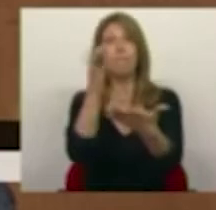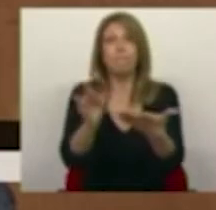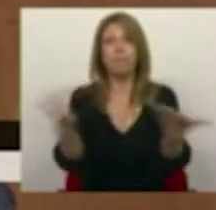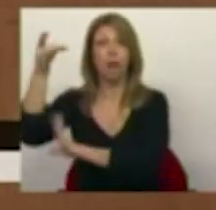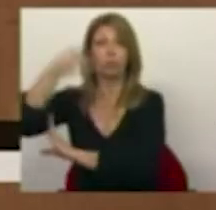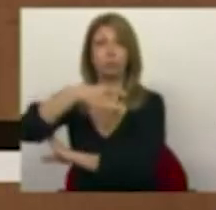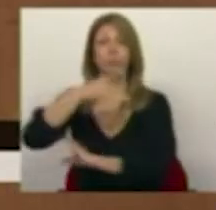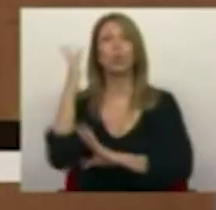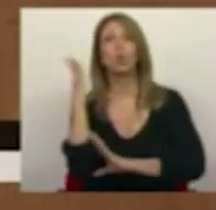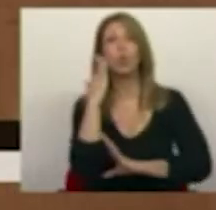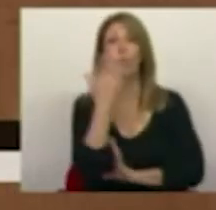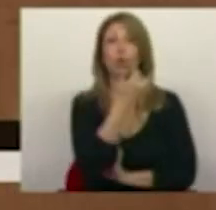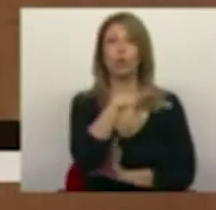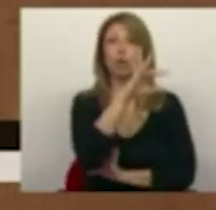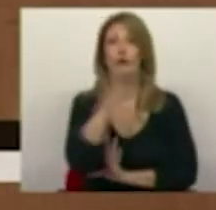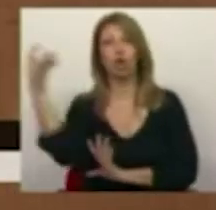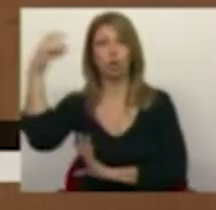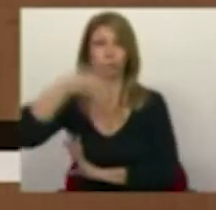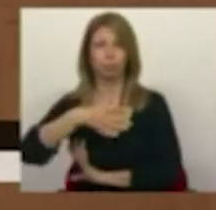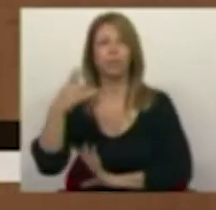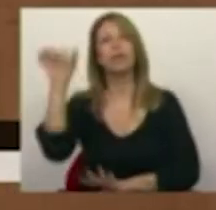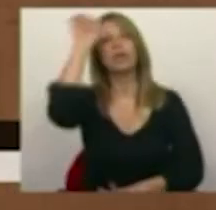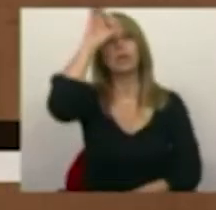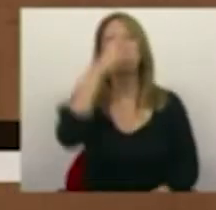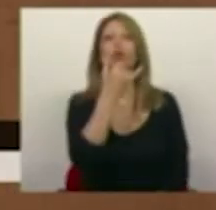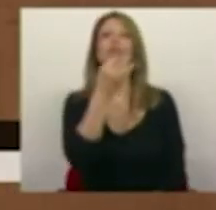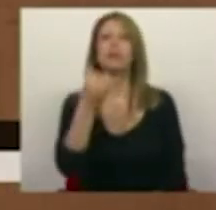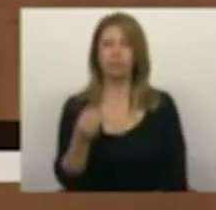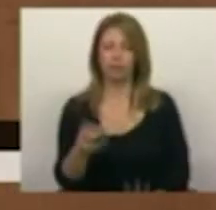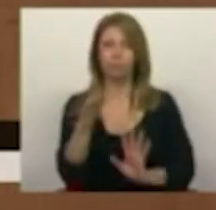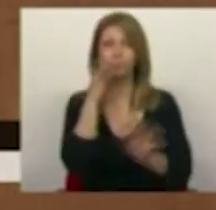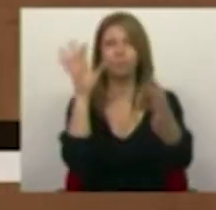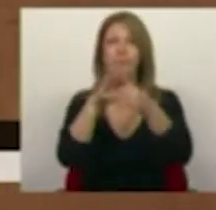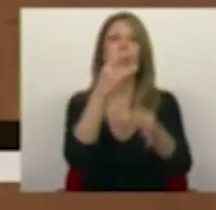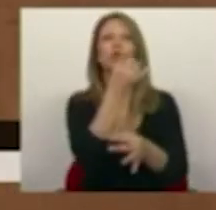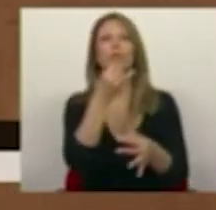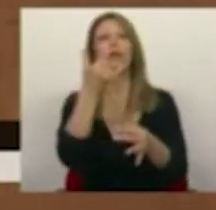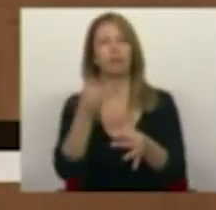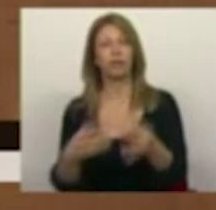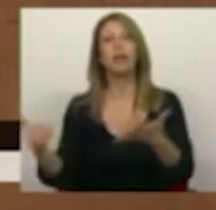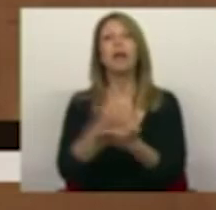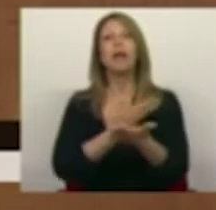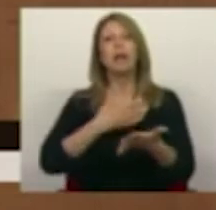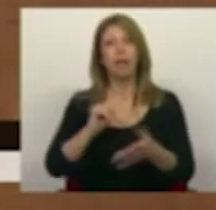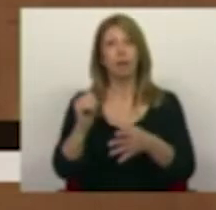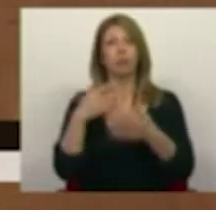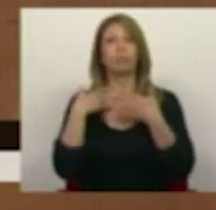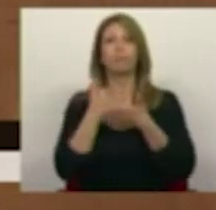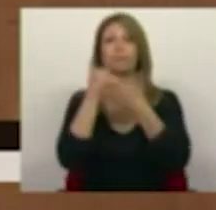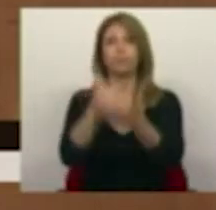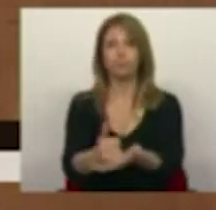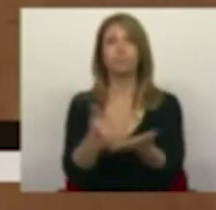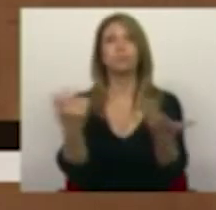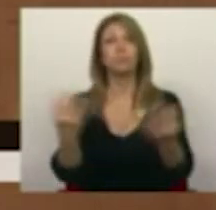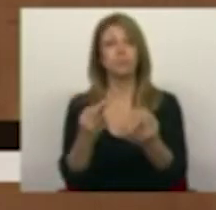precisa. Já em janeiro de 2020, falando de 2020, os dados da atividade assistencial continuam a revelar uma tendência de